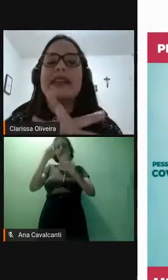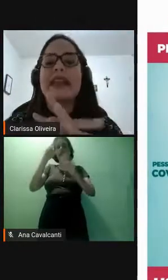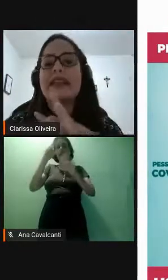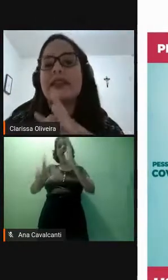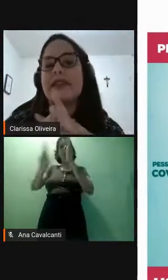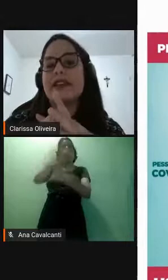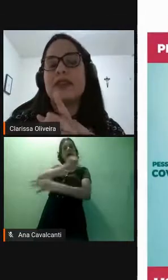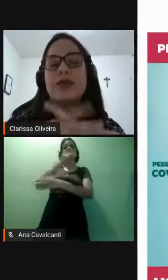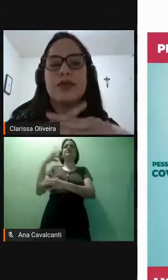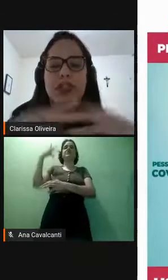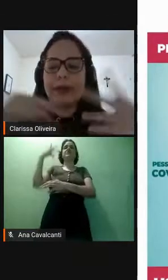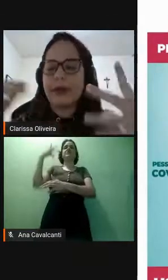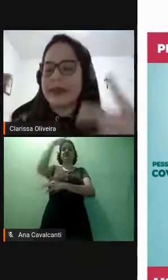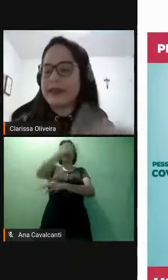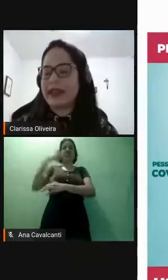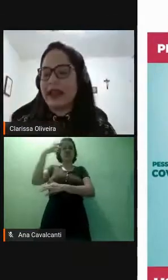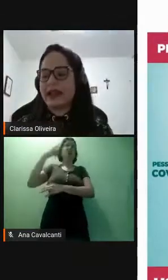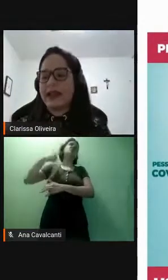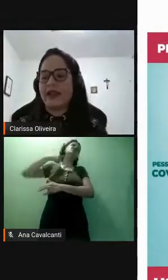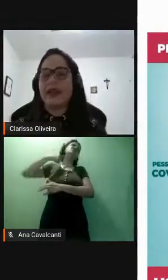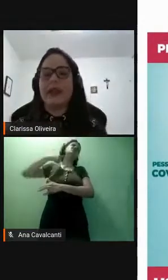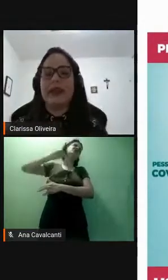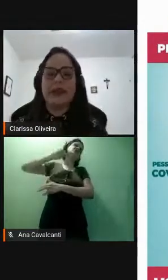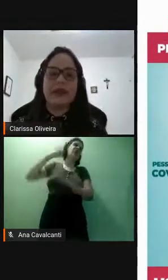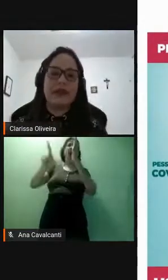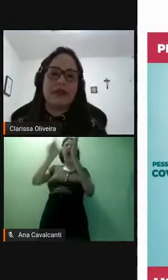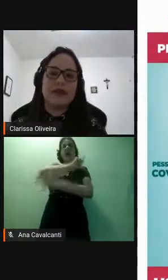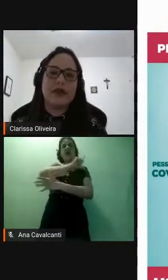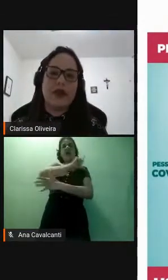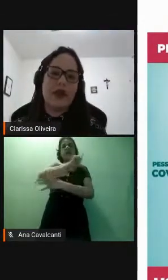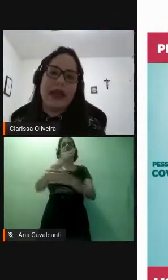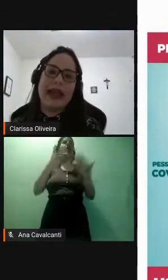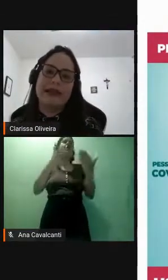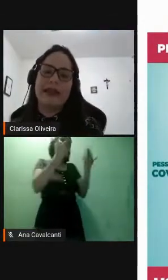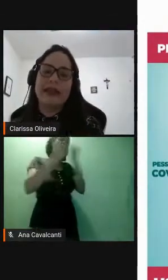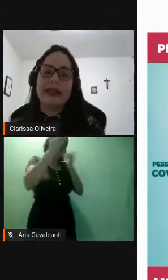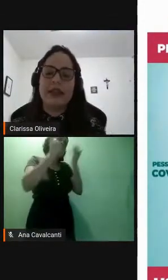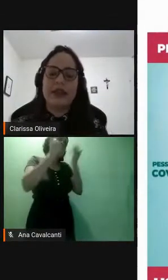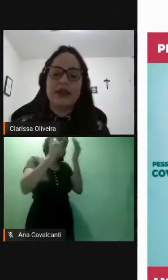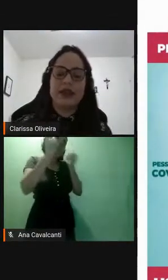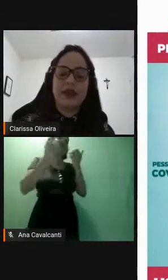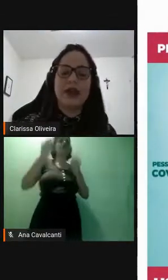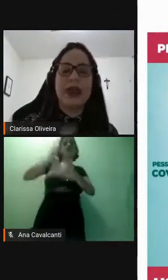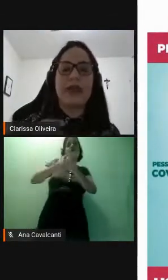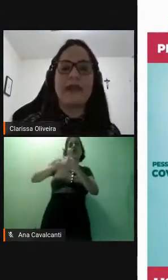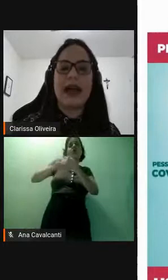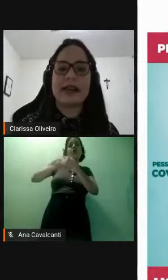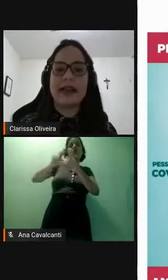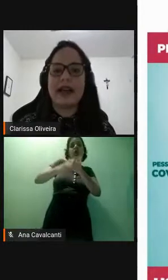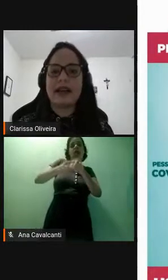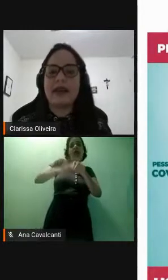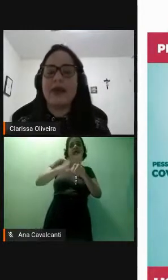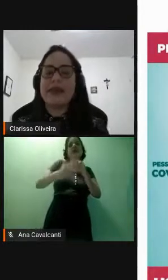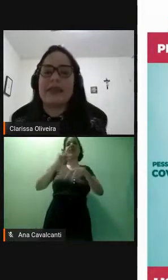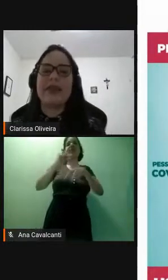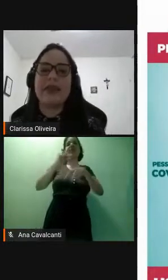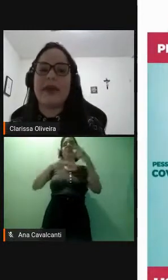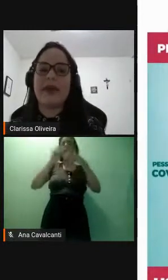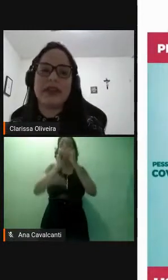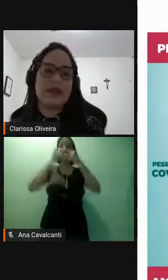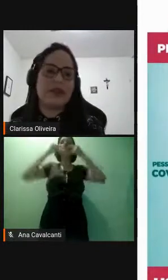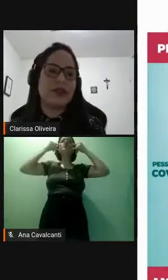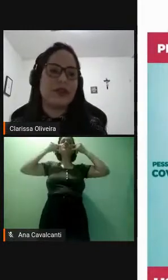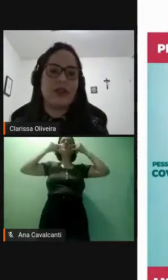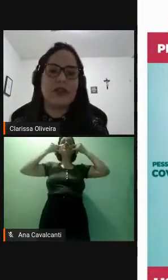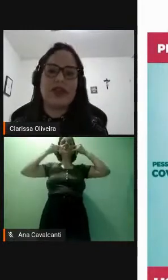a máscara estiver suja, porque, sei lá, eu estava comendo um chocolate, depois eu coloquei a máscara e não percebi que